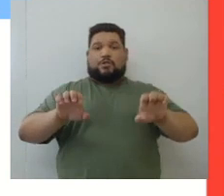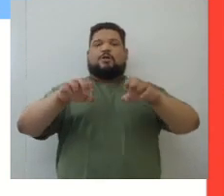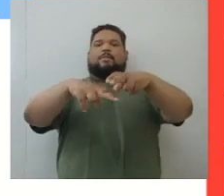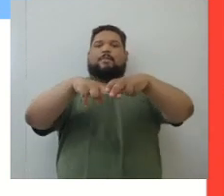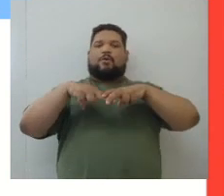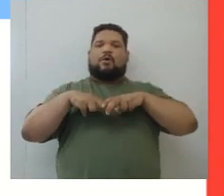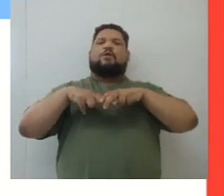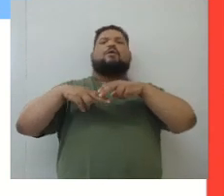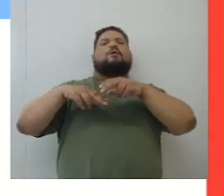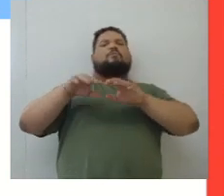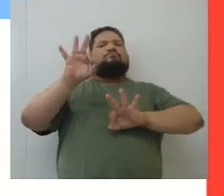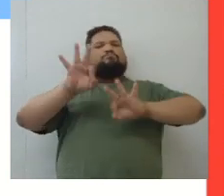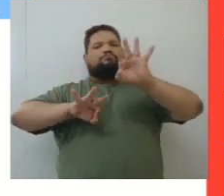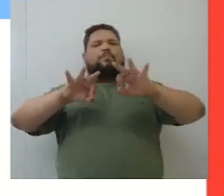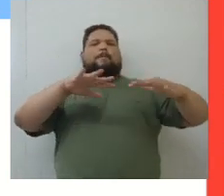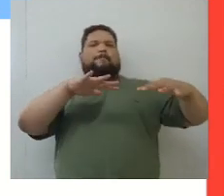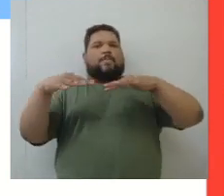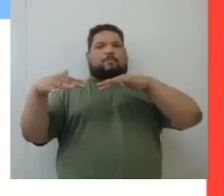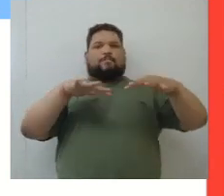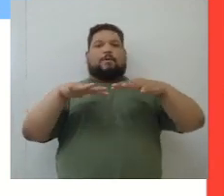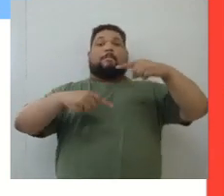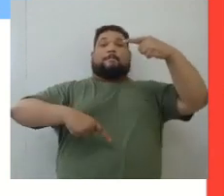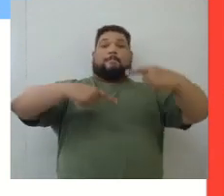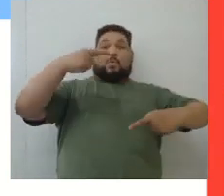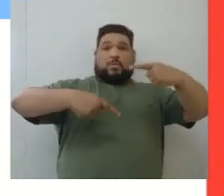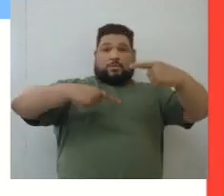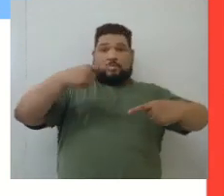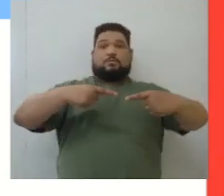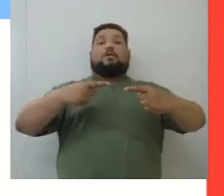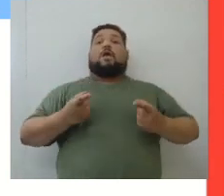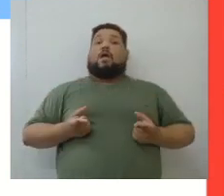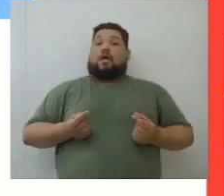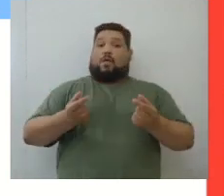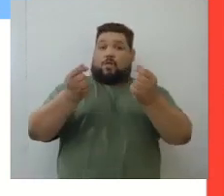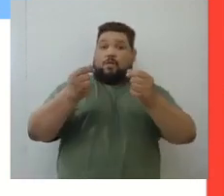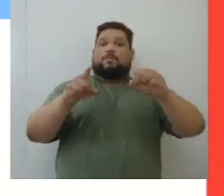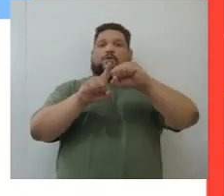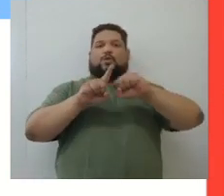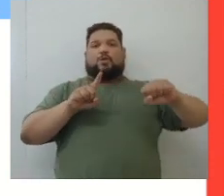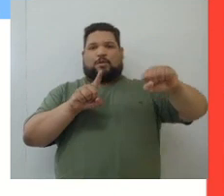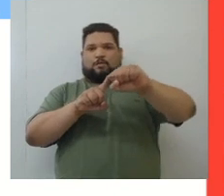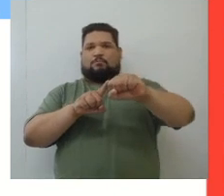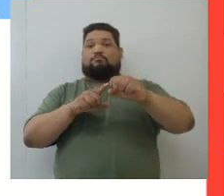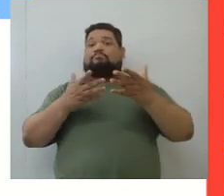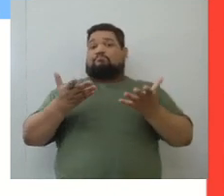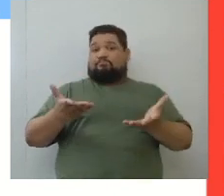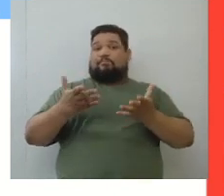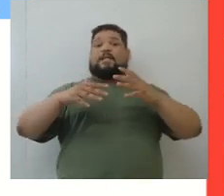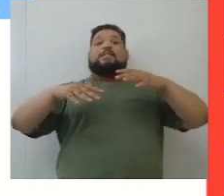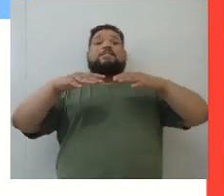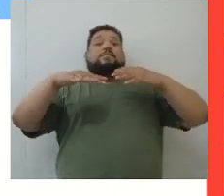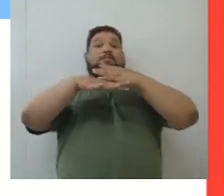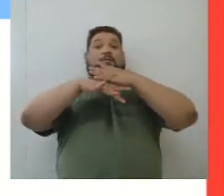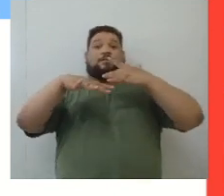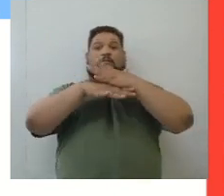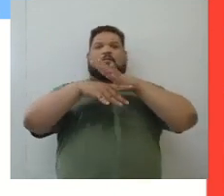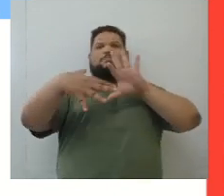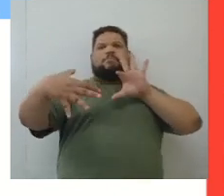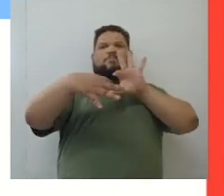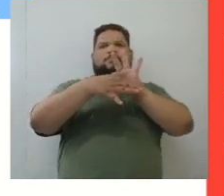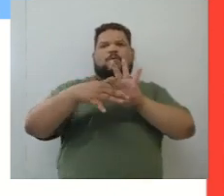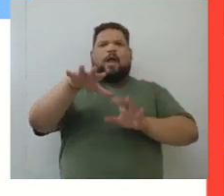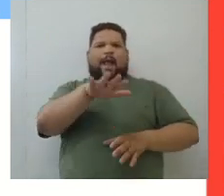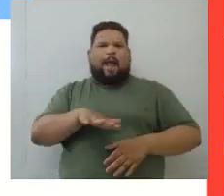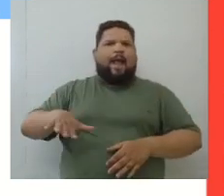movimento político, econômico e social. Então, a cidade não estava diretamente correlacionada ao restante